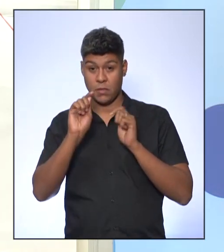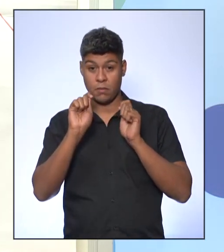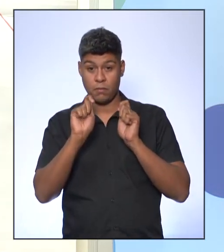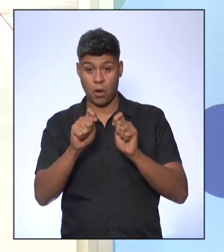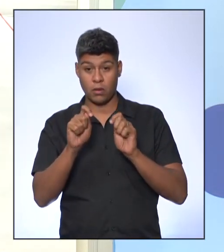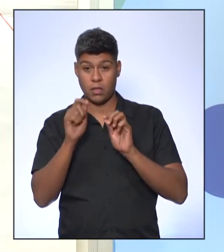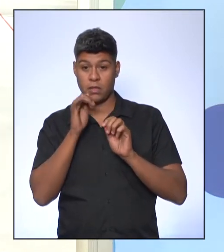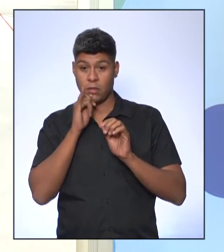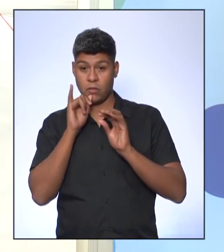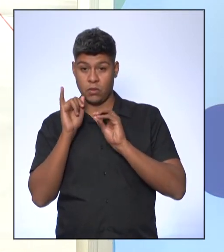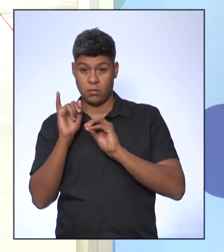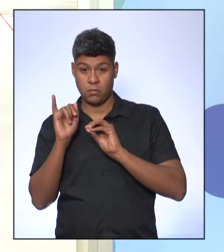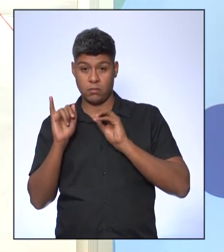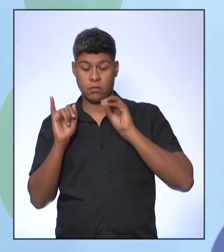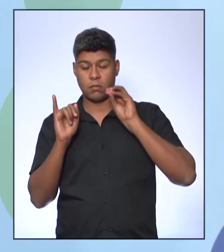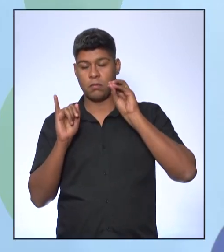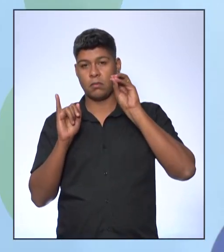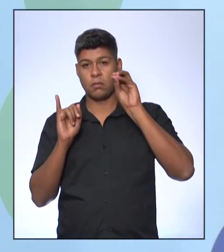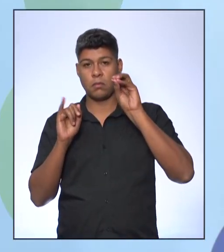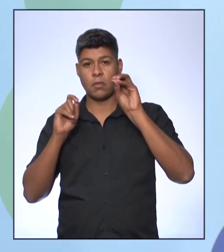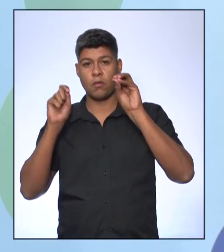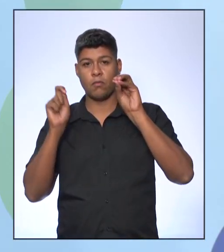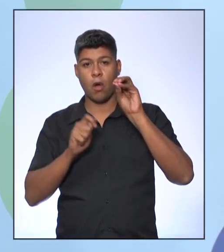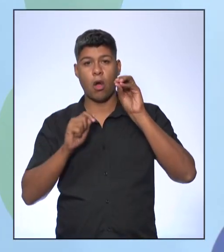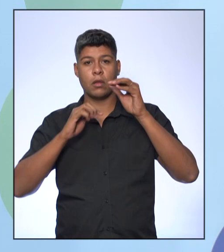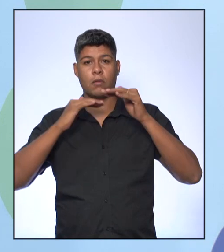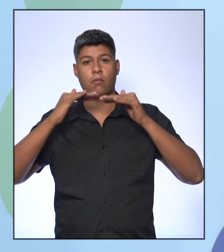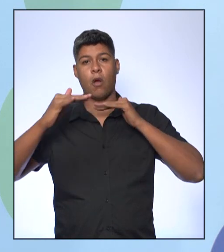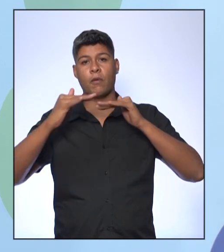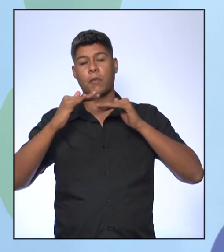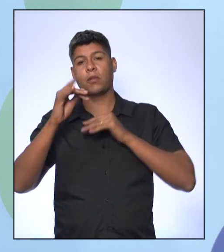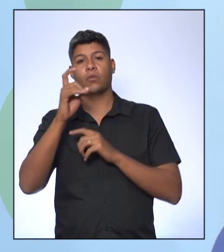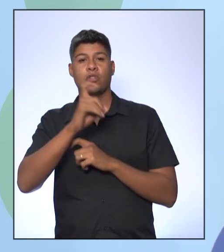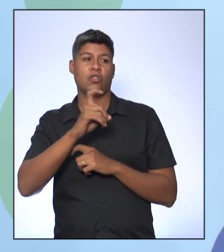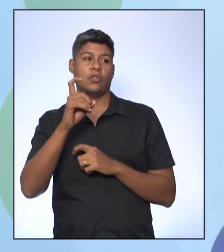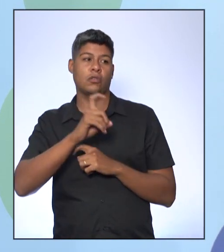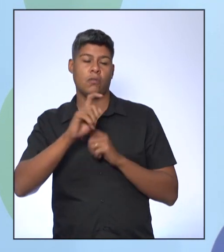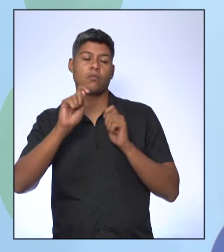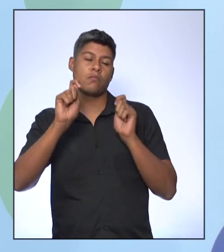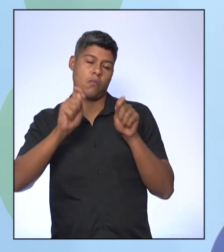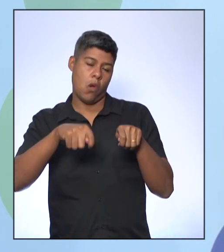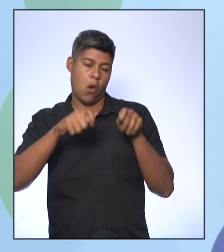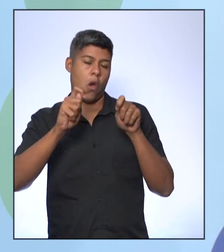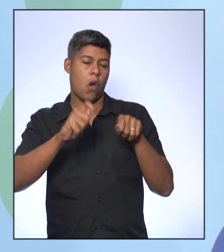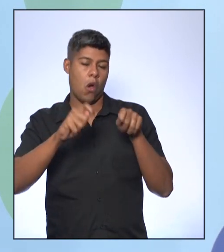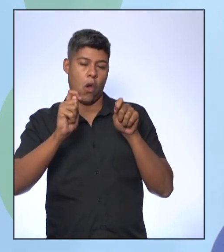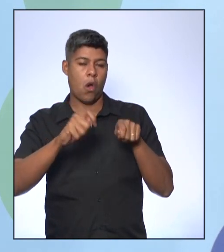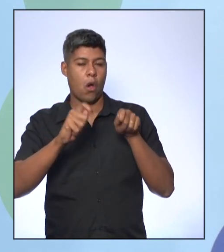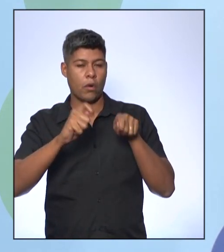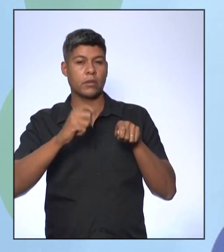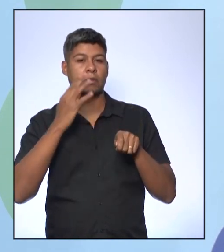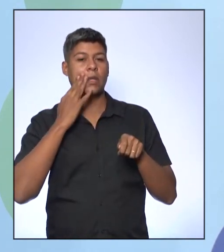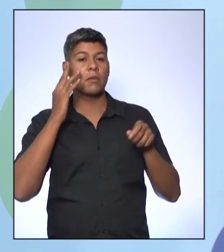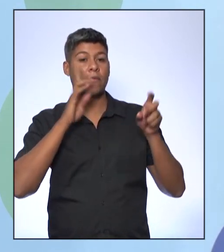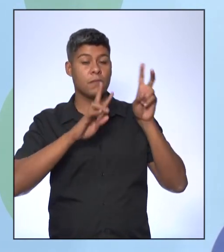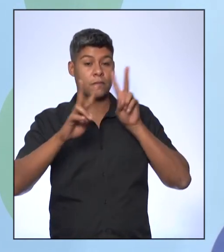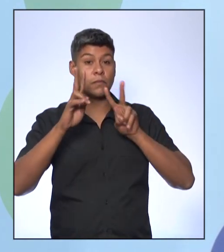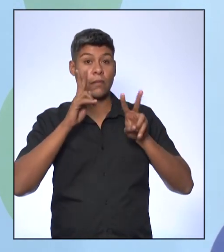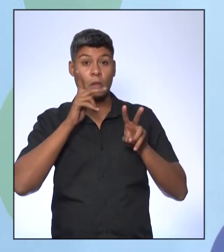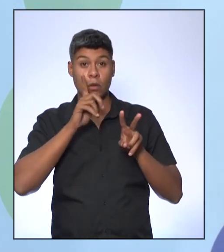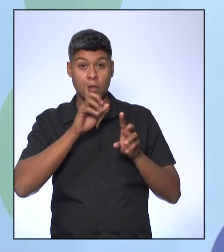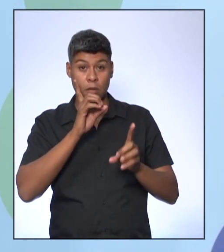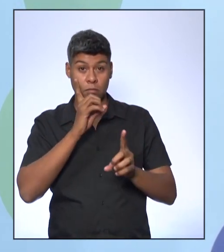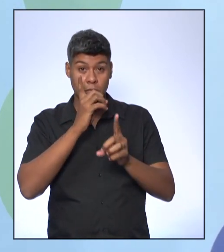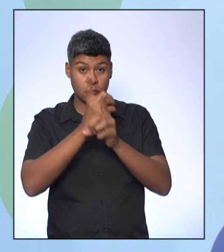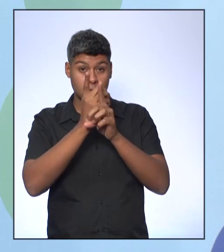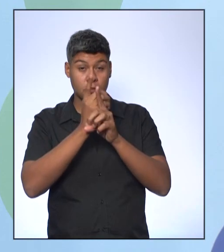aqui, não é? Olha como eu posso andar com um X. Não é isso? Pode. Isso é visual. Então, né? visualmente, eu já consigo localizar o